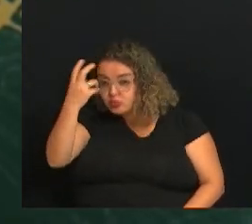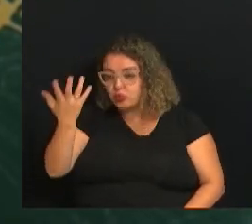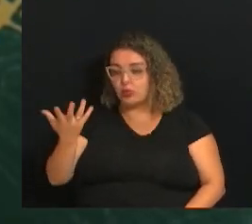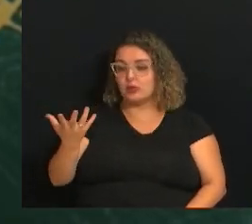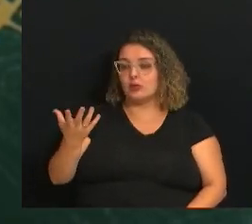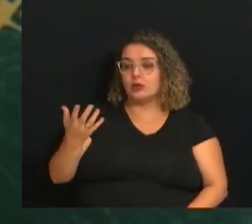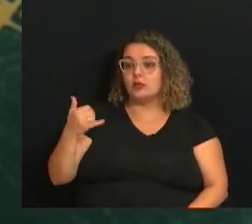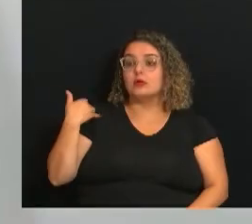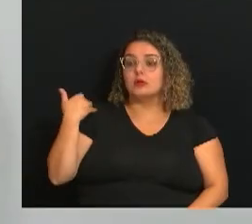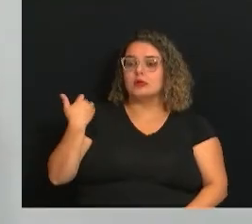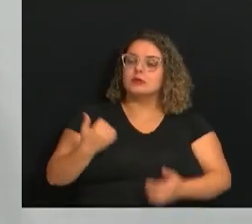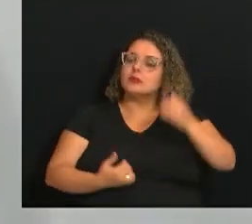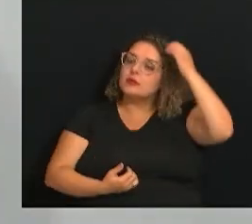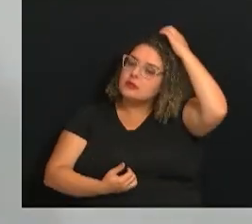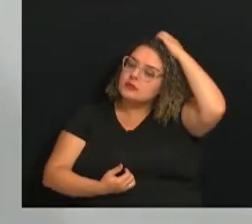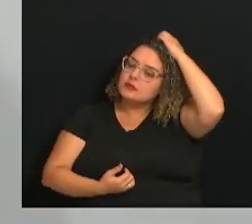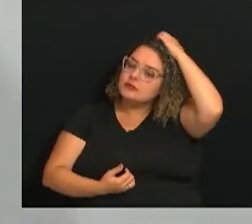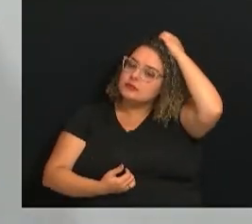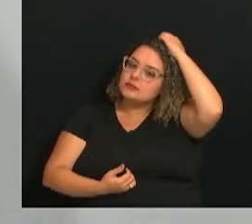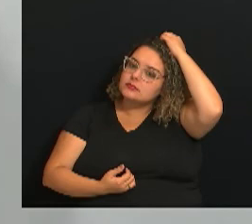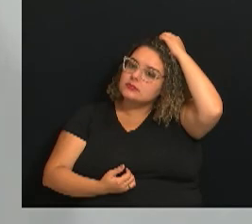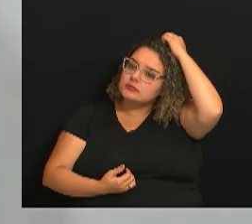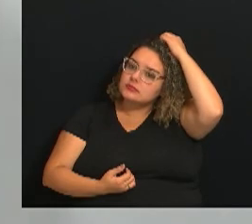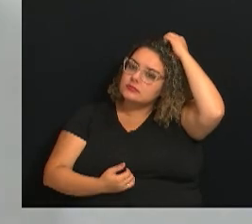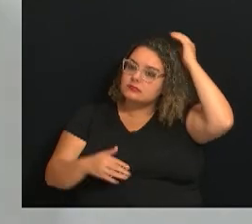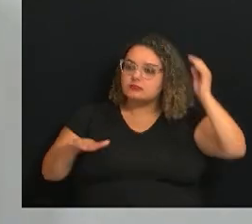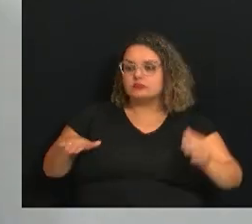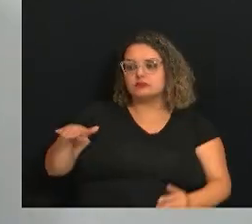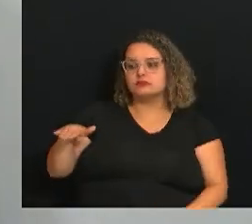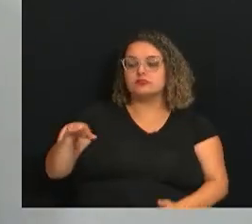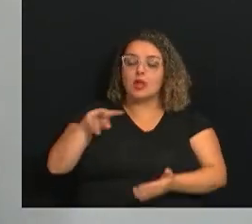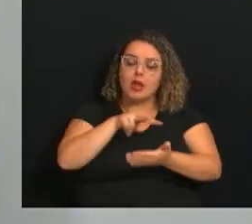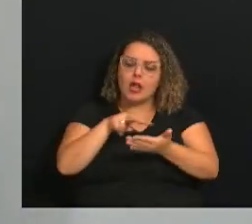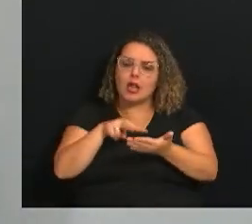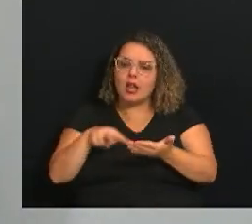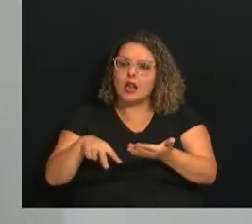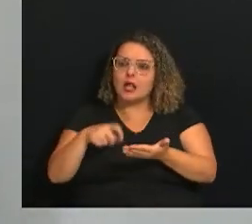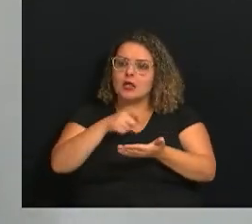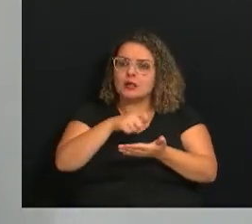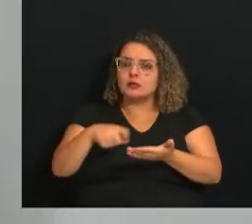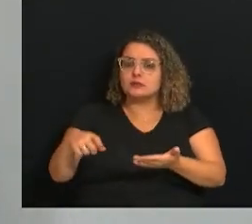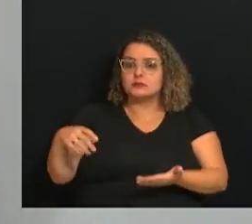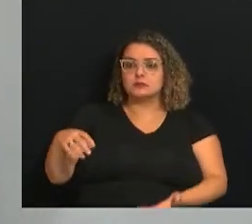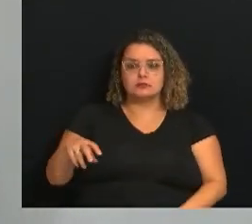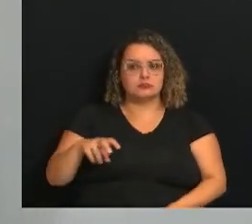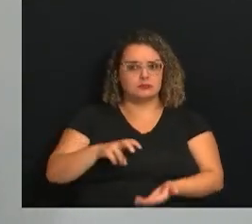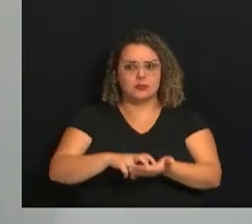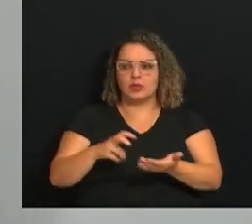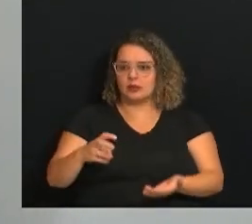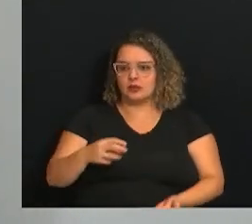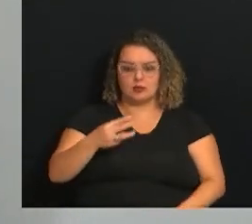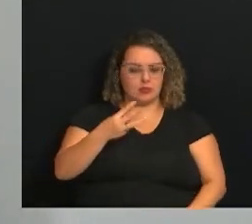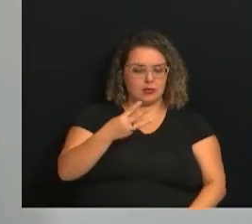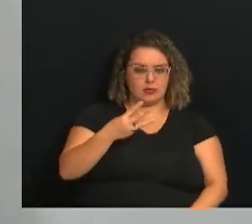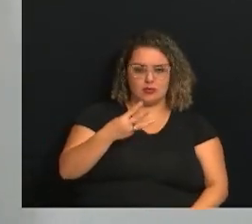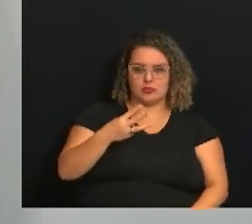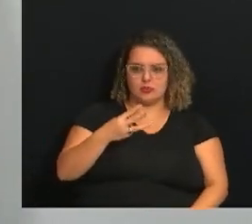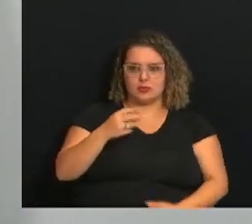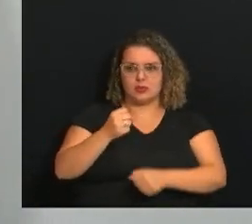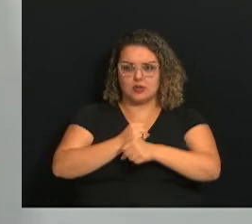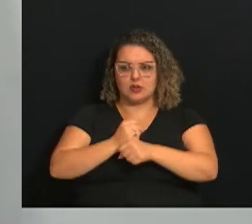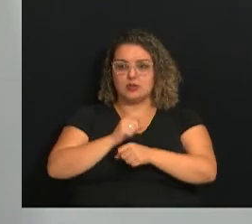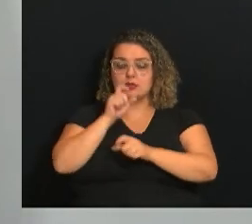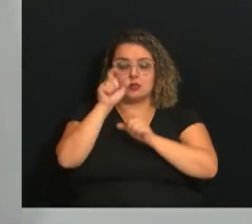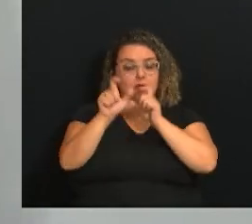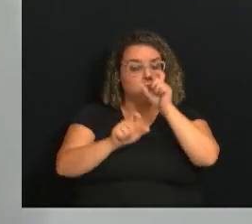idade? Desde pequenininho, ele começou a ler e escrever muito cedo, né? Com 3 anos ele já sabia as palavras,